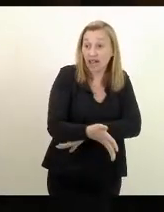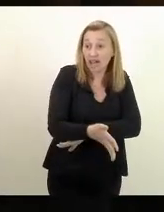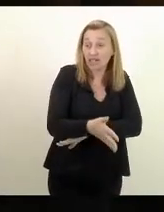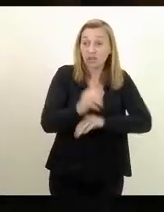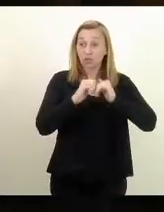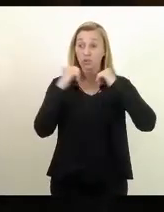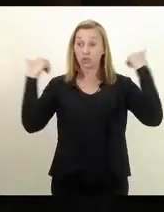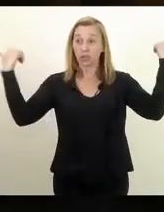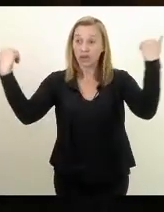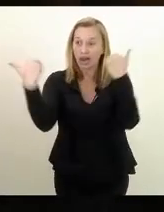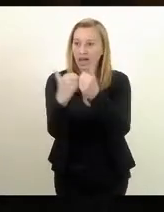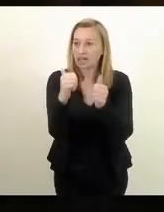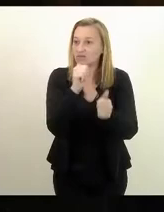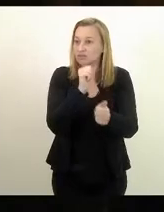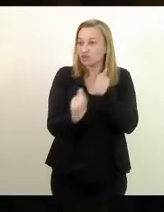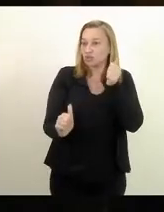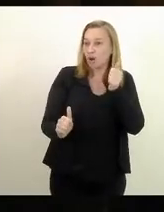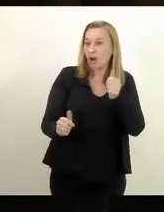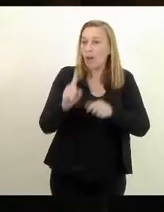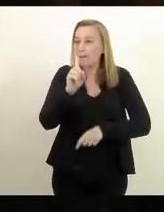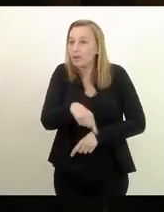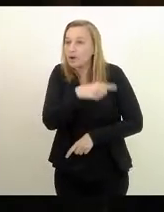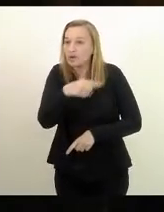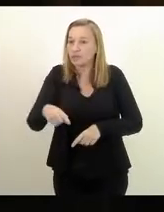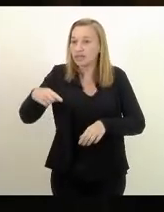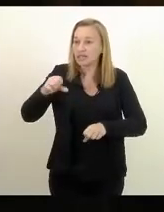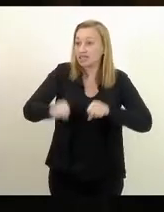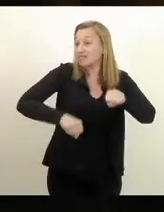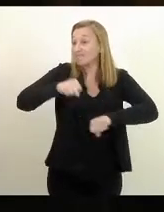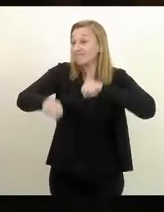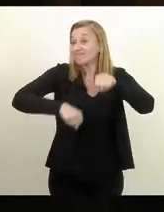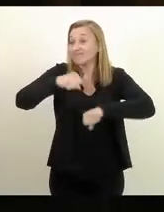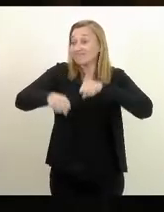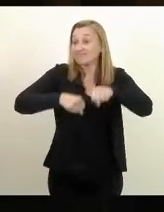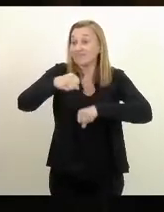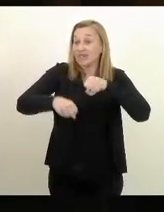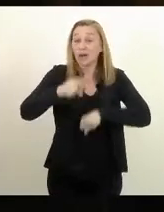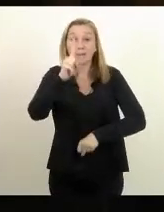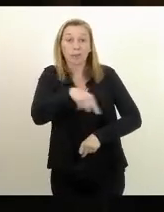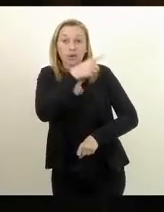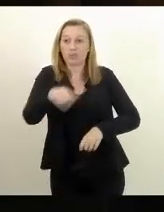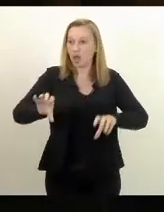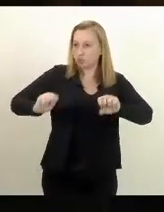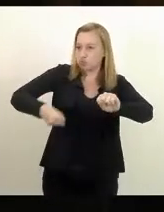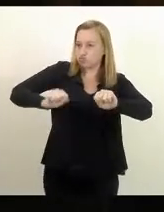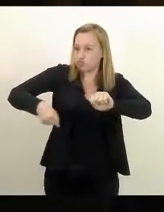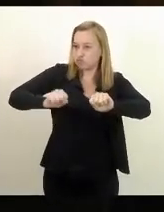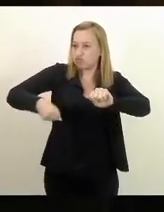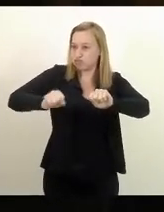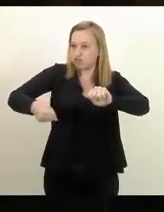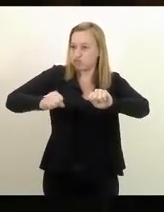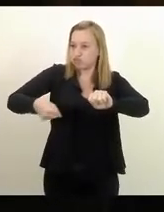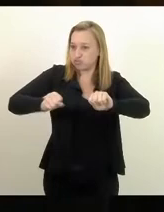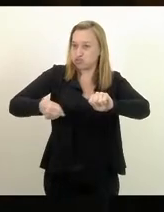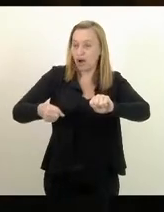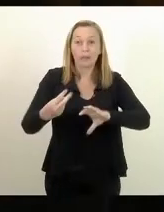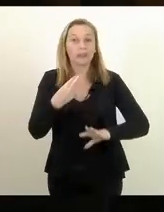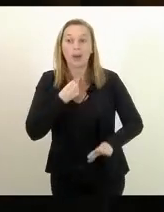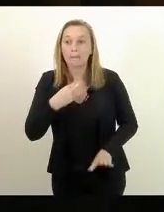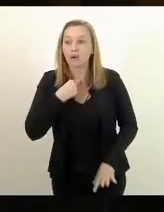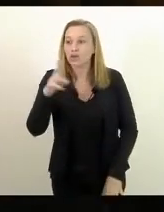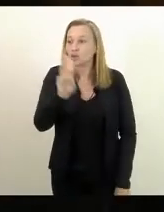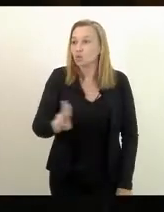são proibidas de andar de bicicletas proibidas de andar de motos não podem usar